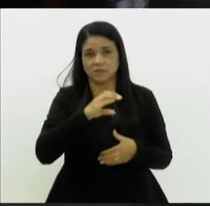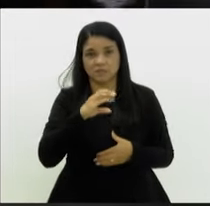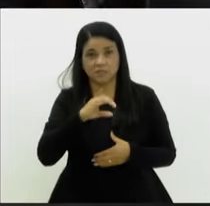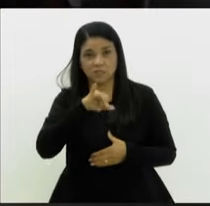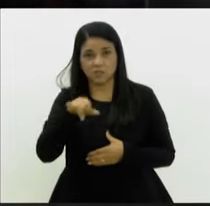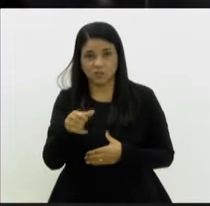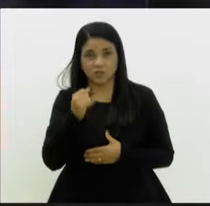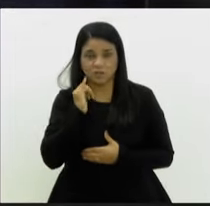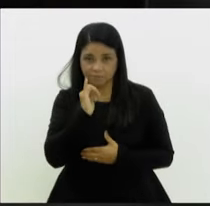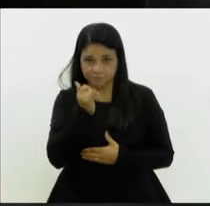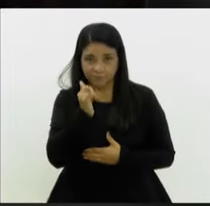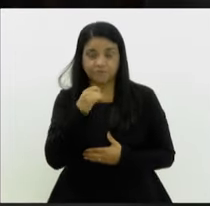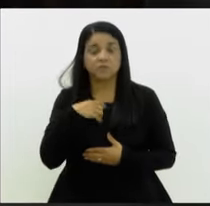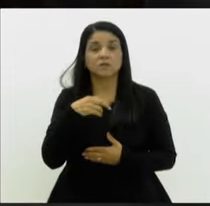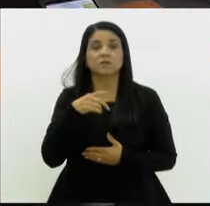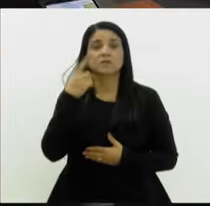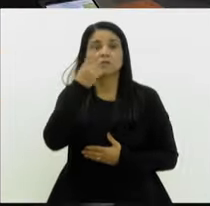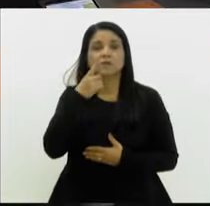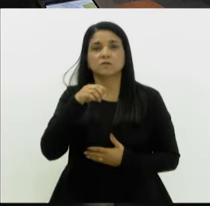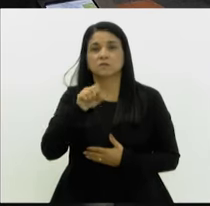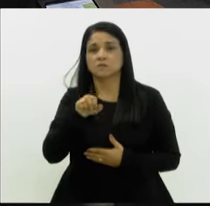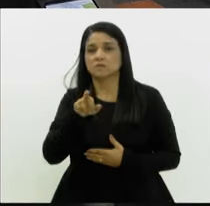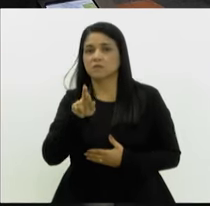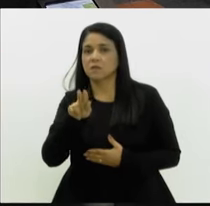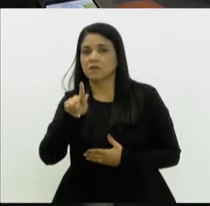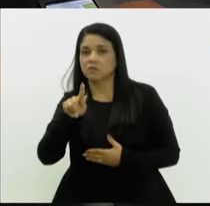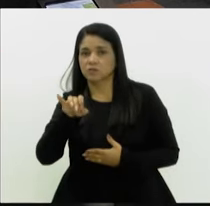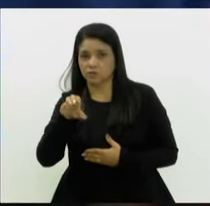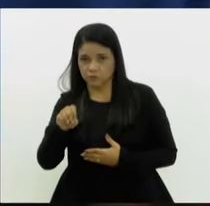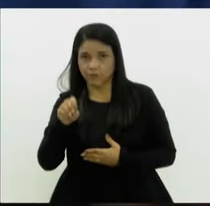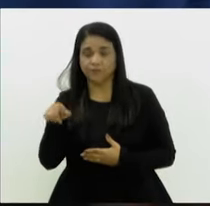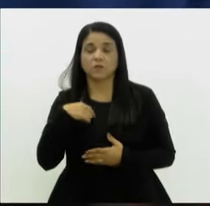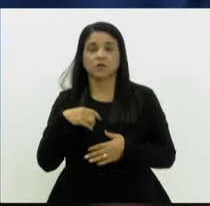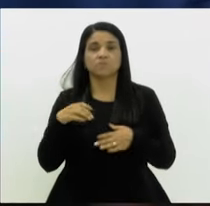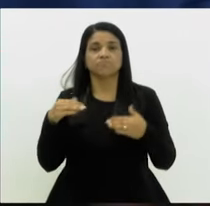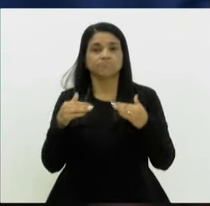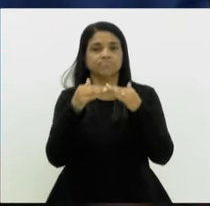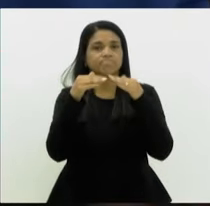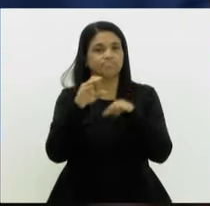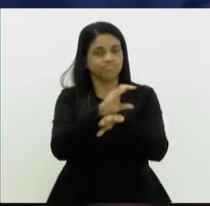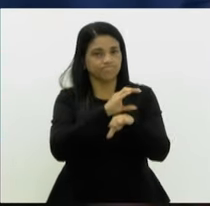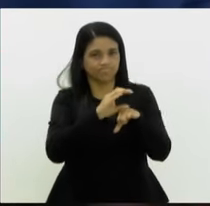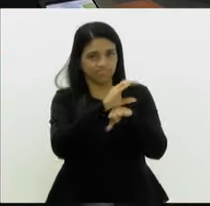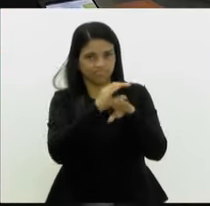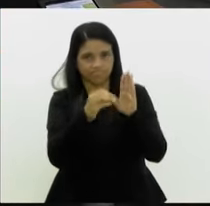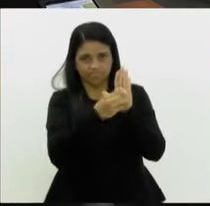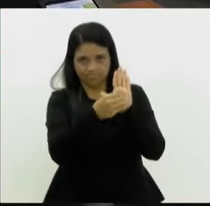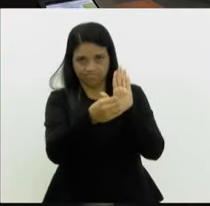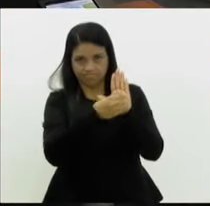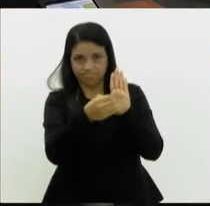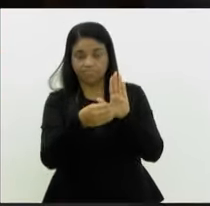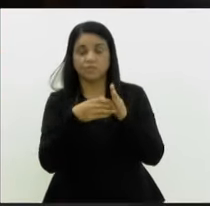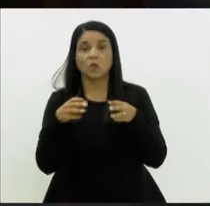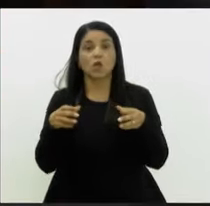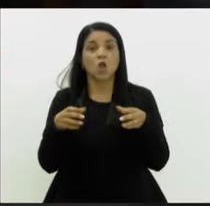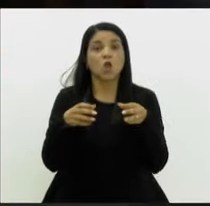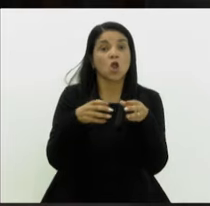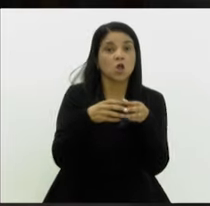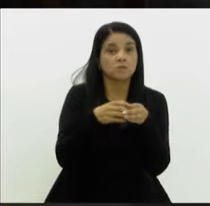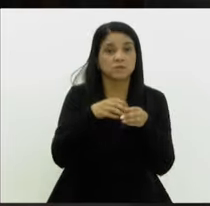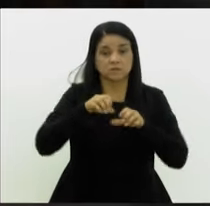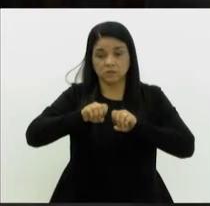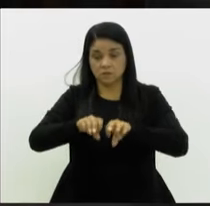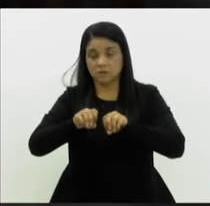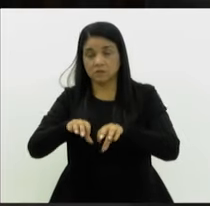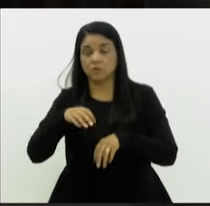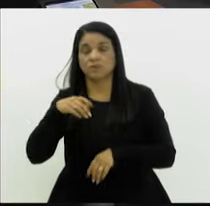e Justiça, deputado doutor Serginho, por favor. Parecer pela constitucionalidade, senhor presidente. Muito obrigado. Pela Comissão de Educação, deputado